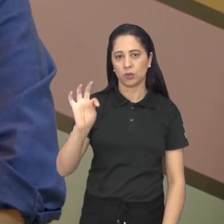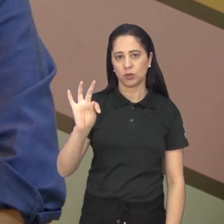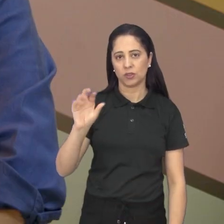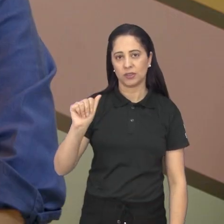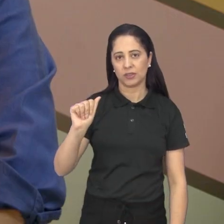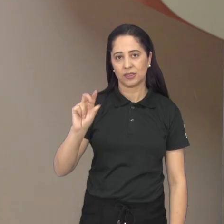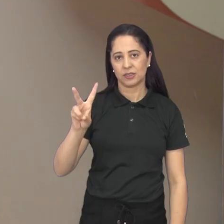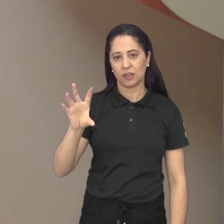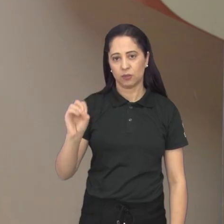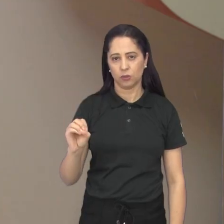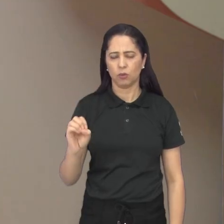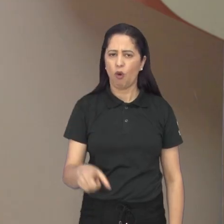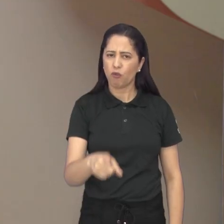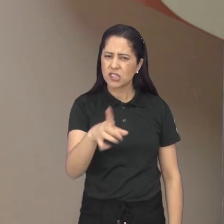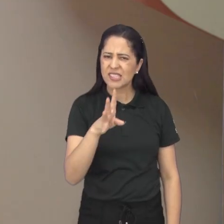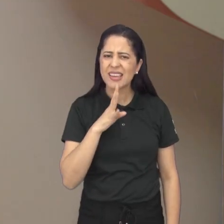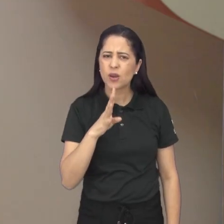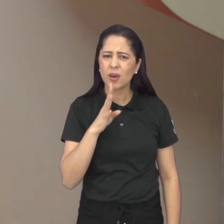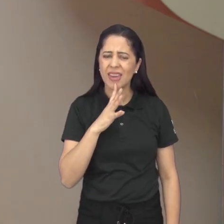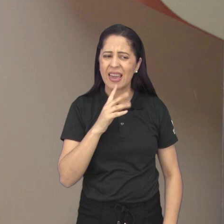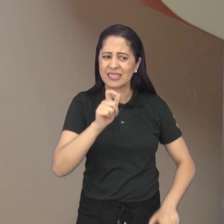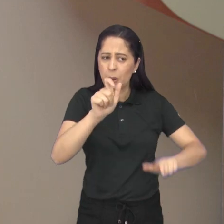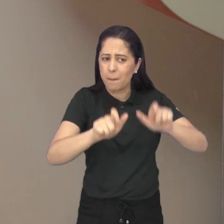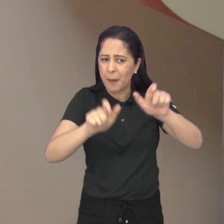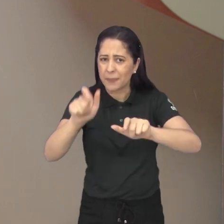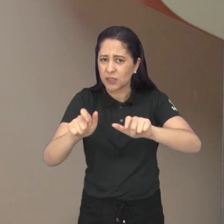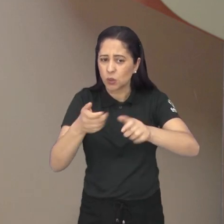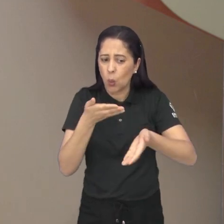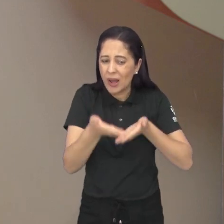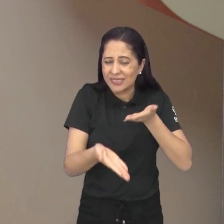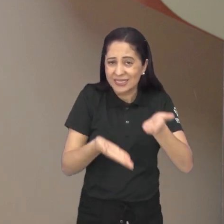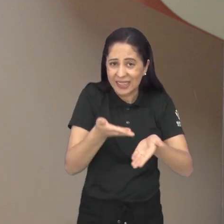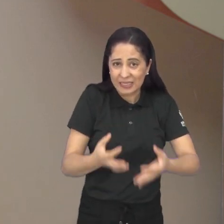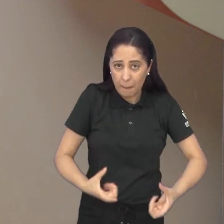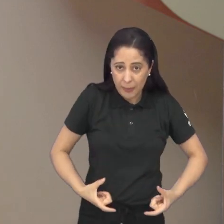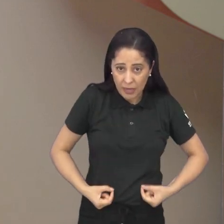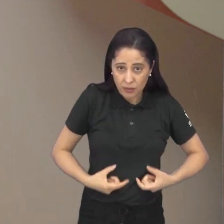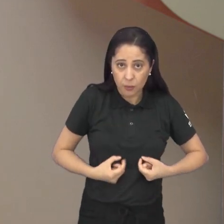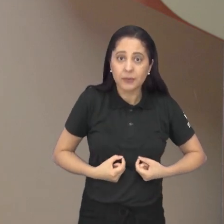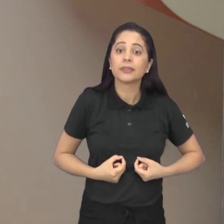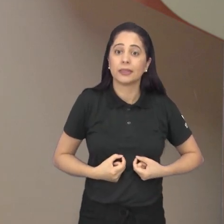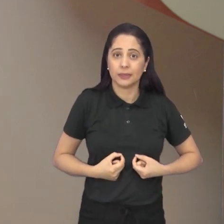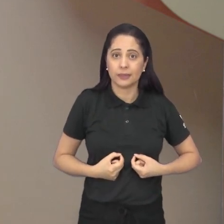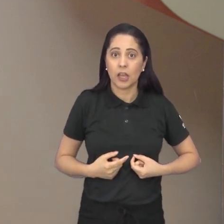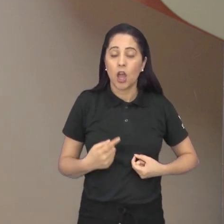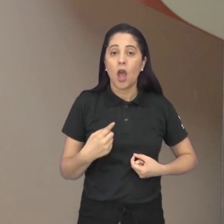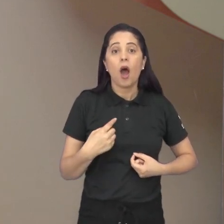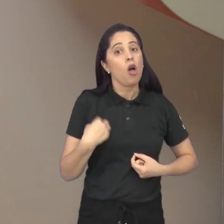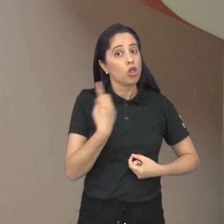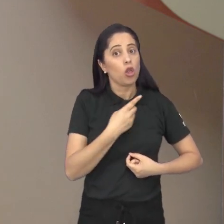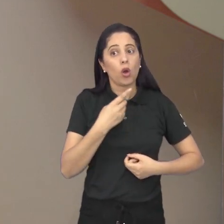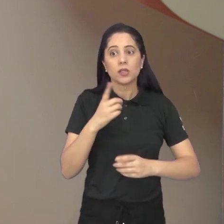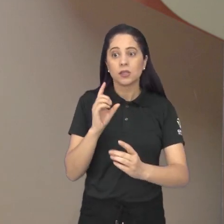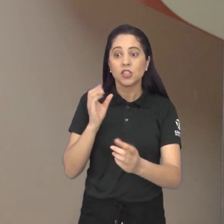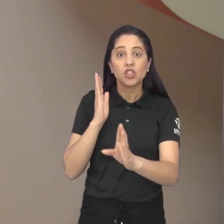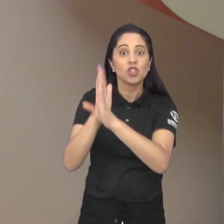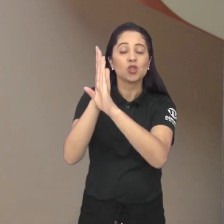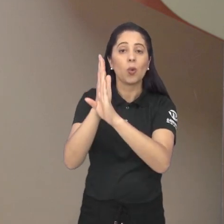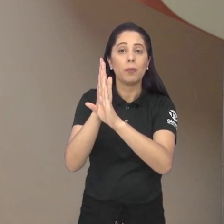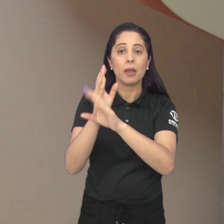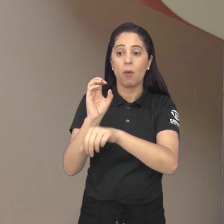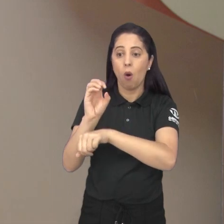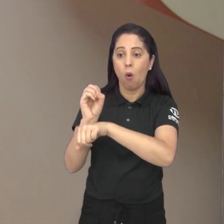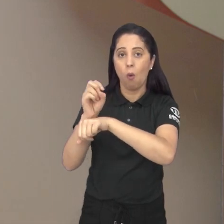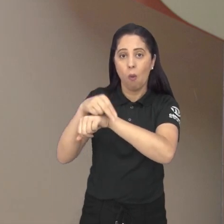Gustavo Rachid. E se você conhece alguém que está passando por um tratamento de câncer, nós encontramos uma ONG de